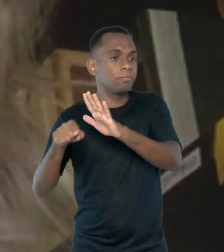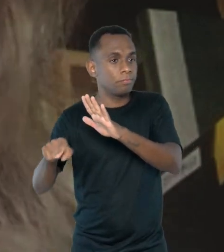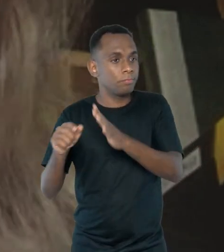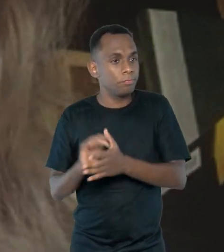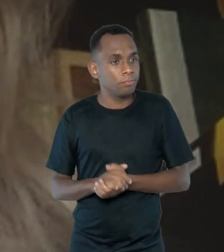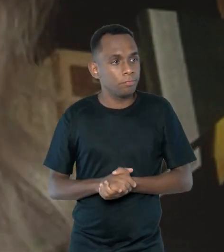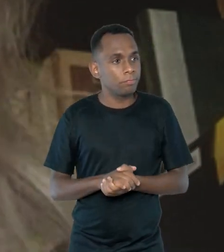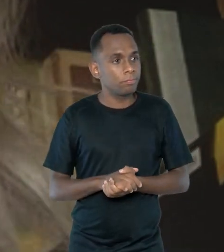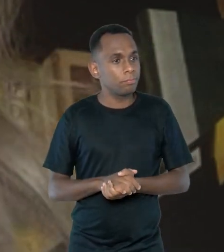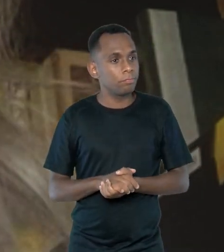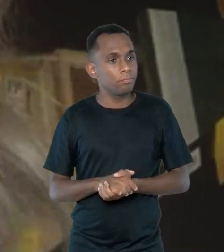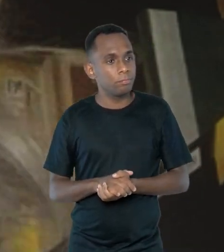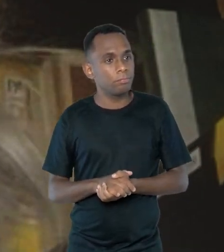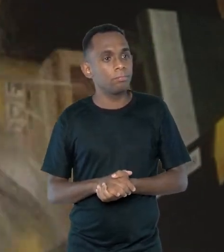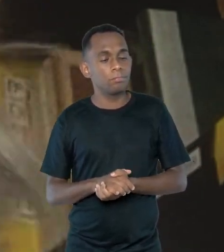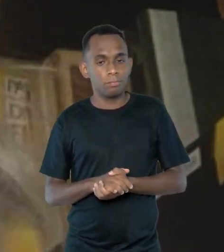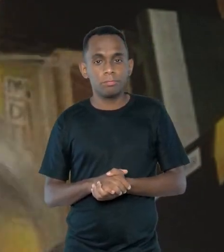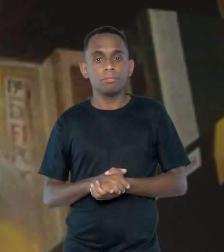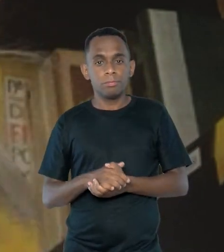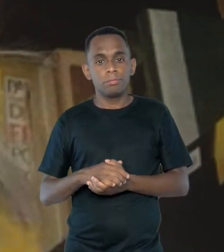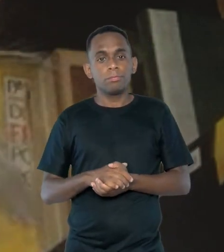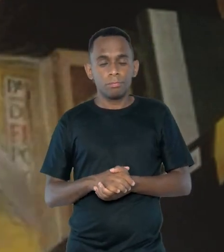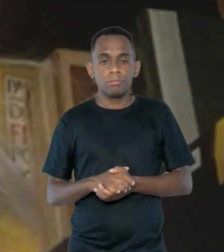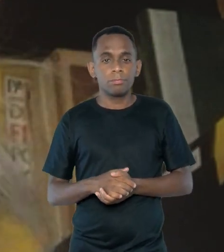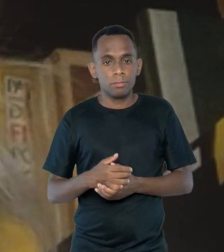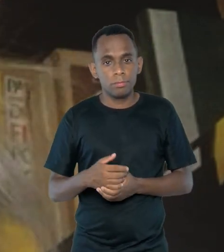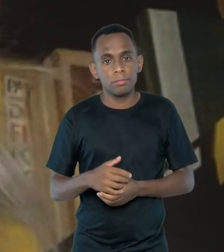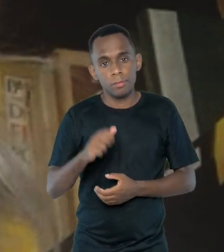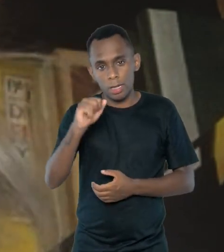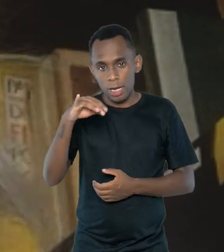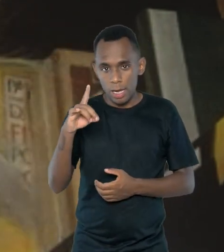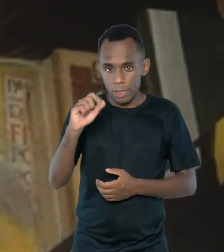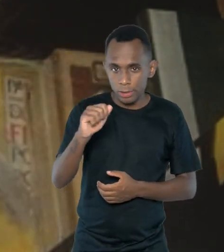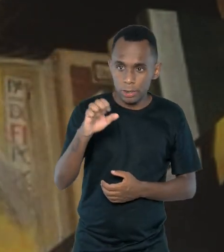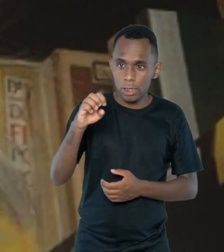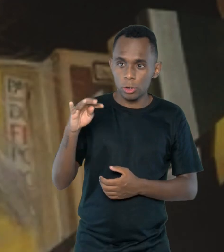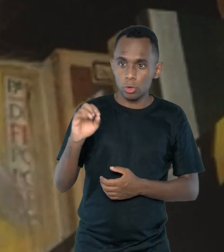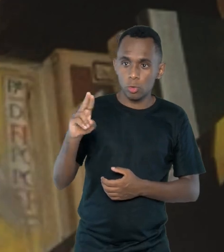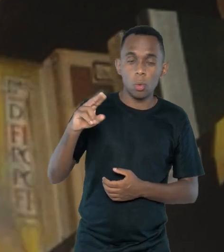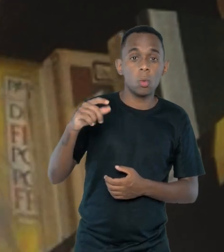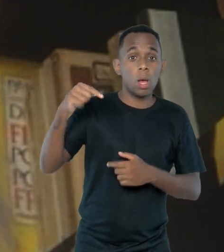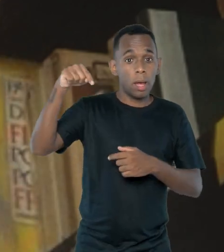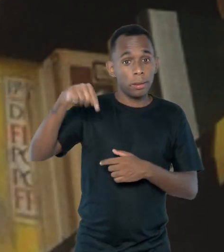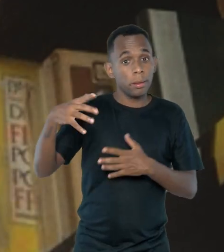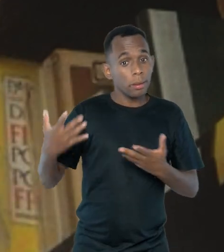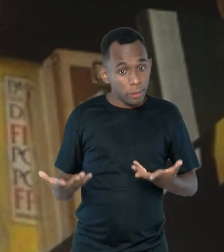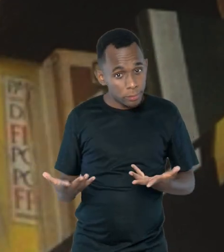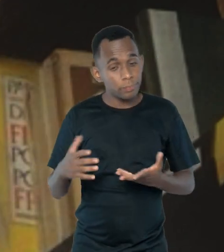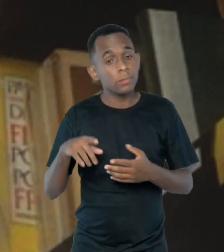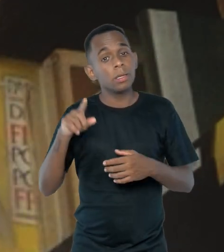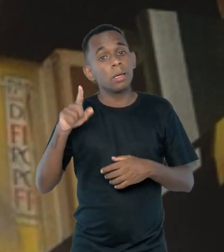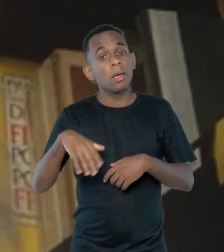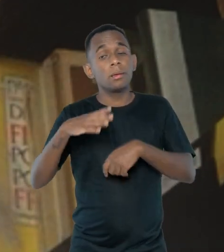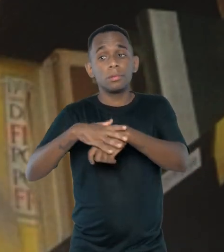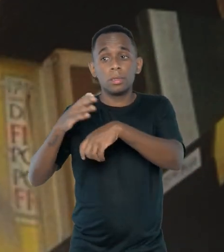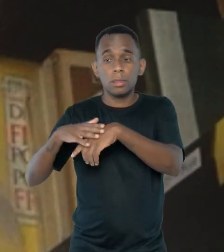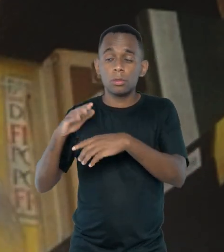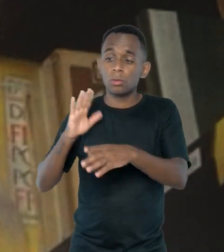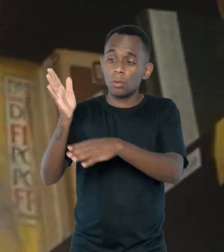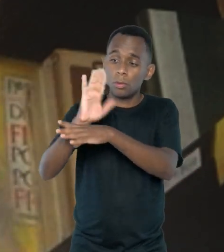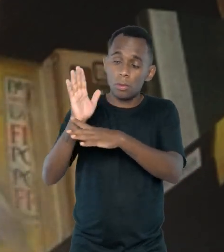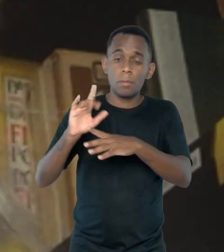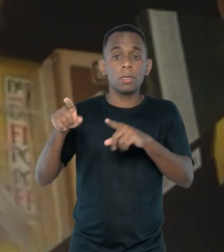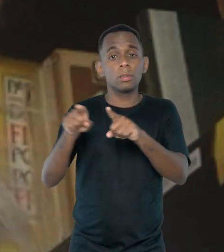Ainda Estou Aqui. Ainda Estou Aqui, certamente estão levando. Então, o livro didático ele tem esse papel de sistematizar e